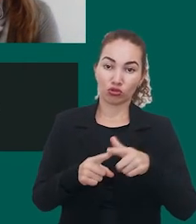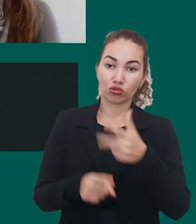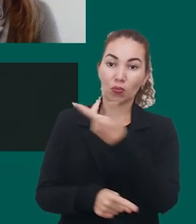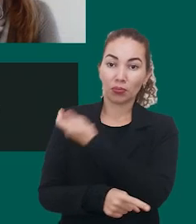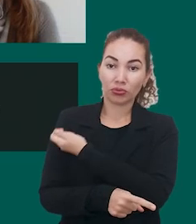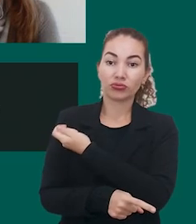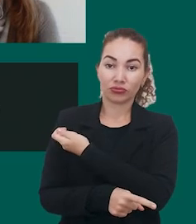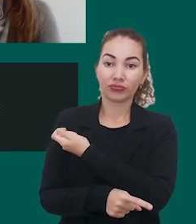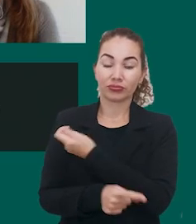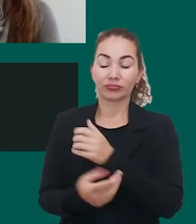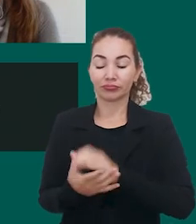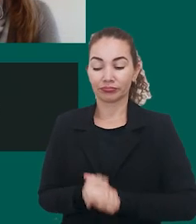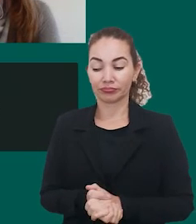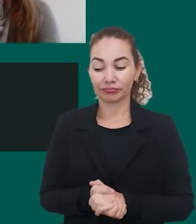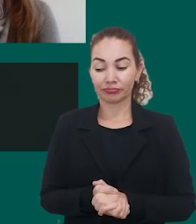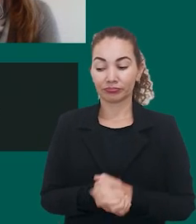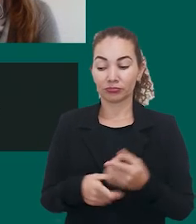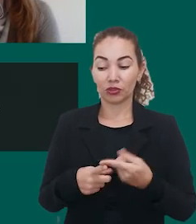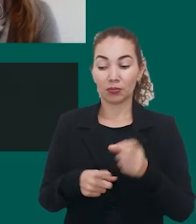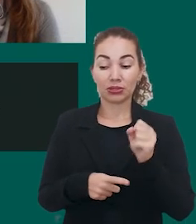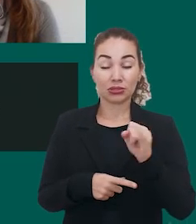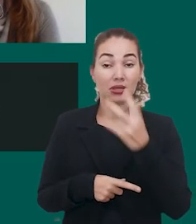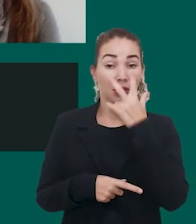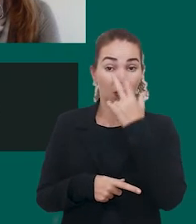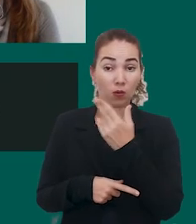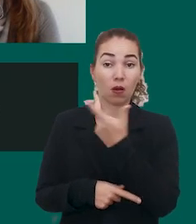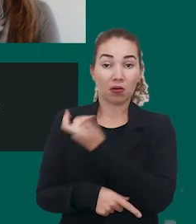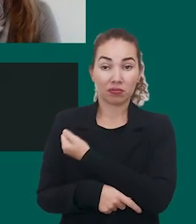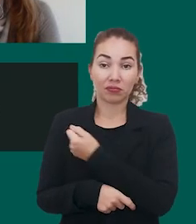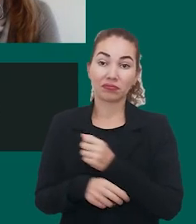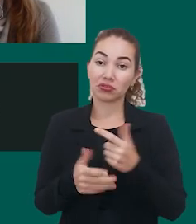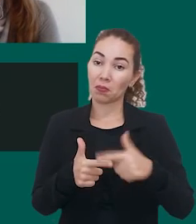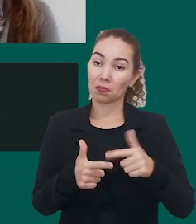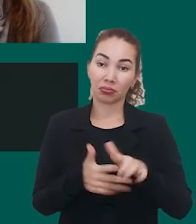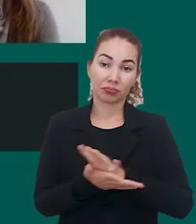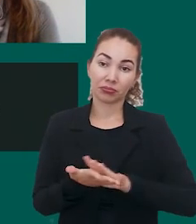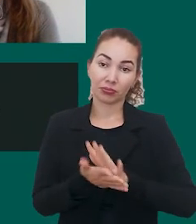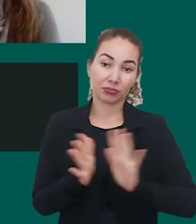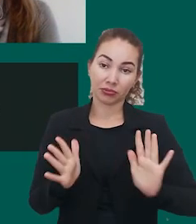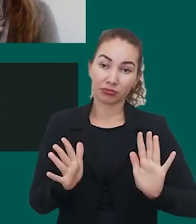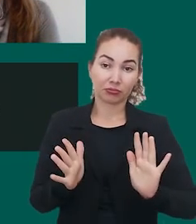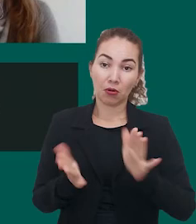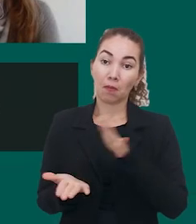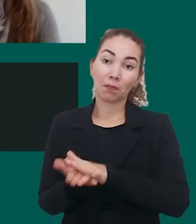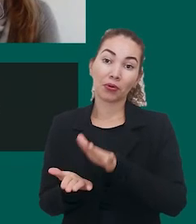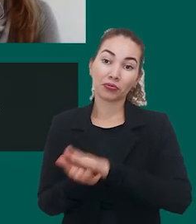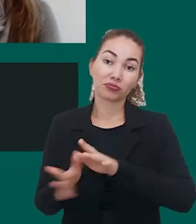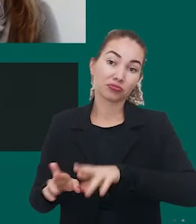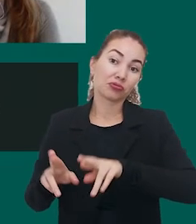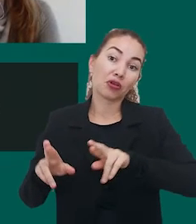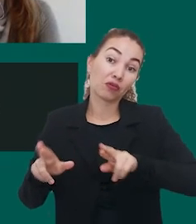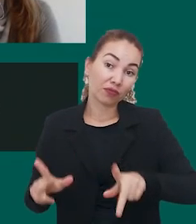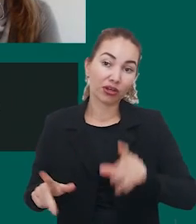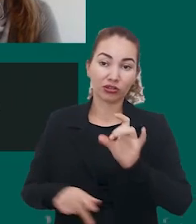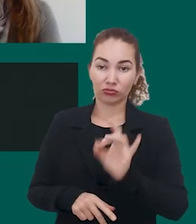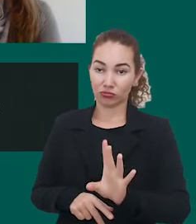tomar vacinas diferentes. Mas se é a mesma vacina, independente de ser produzido em lotes diferentes, tá tudo bem, não tem problema